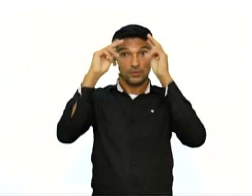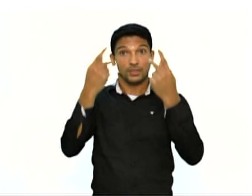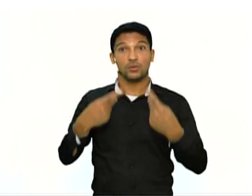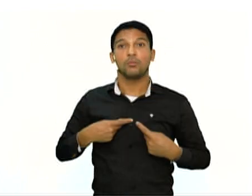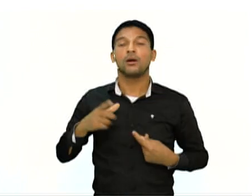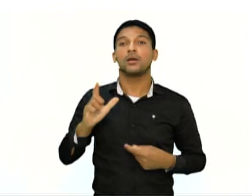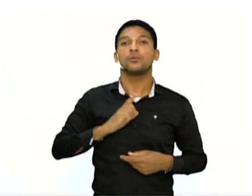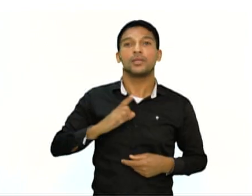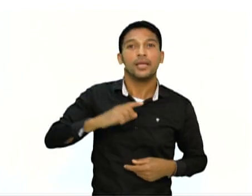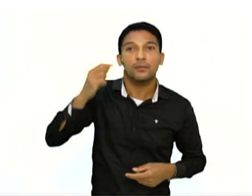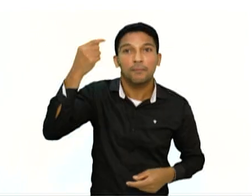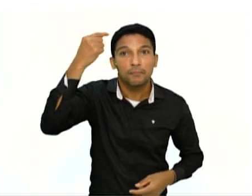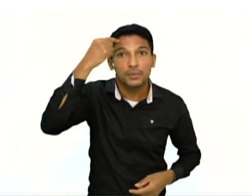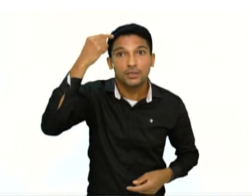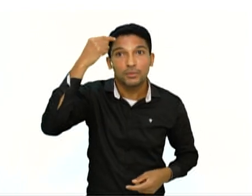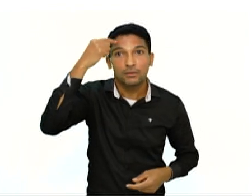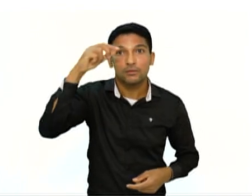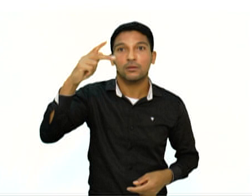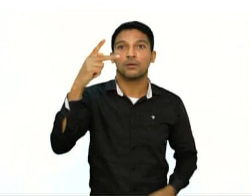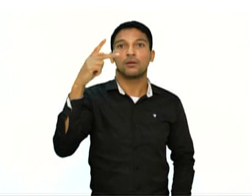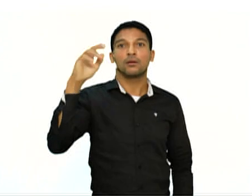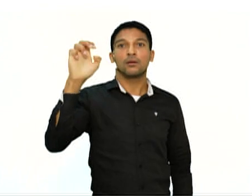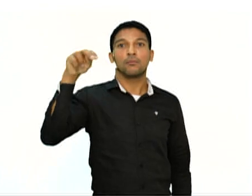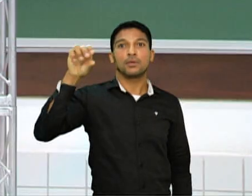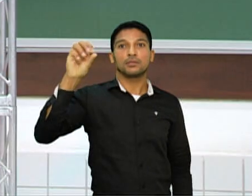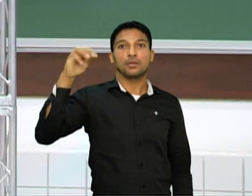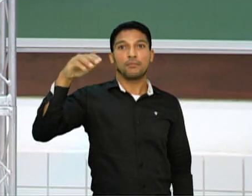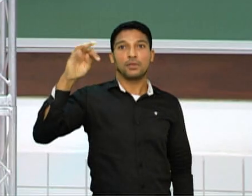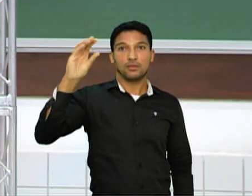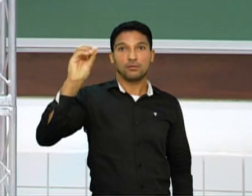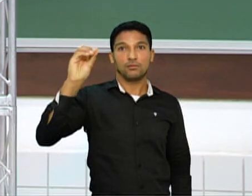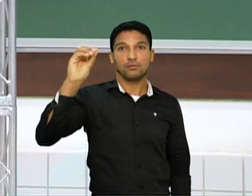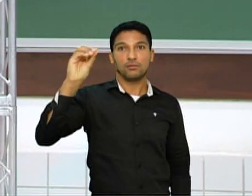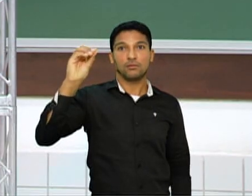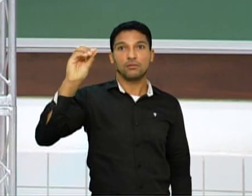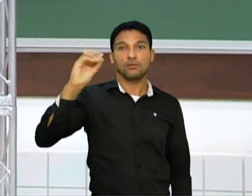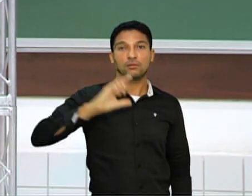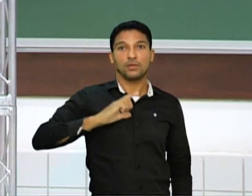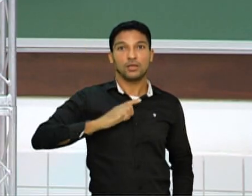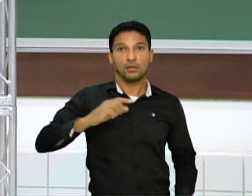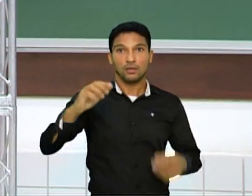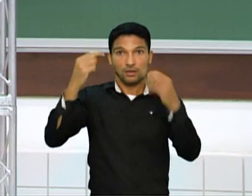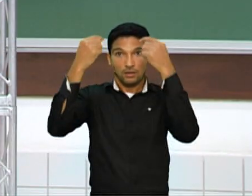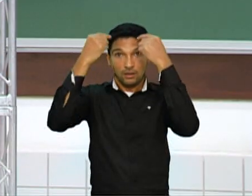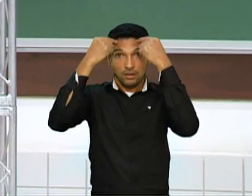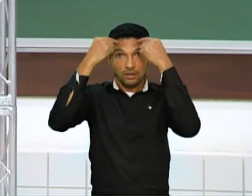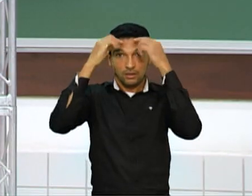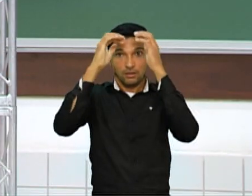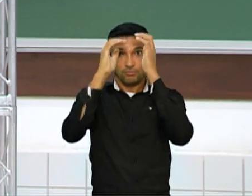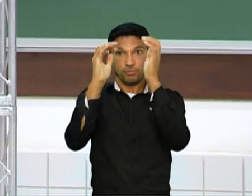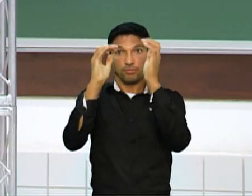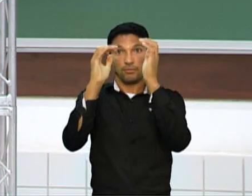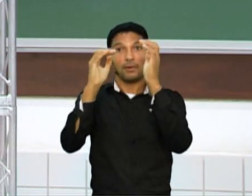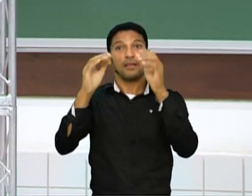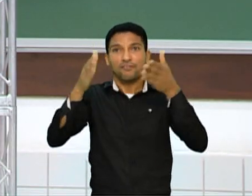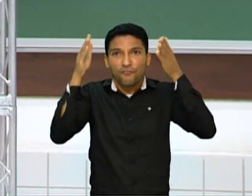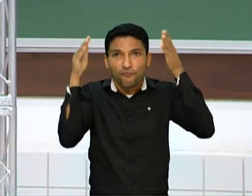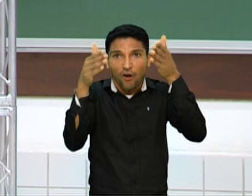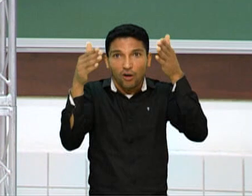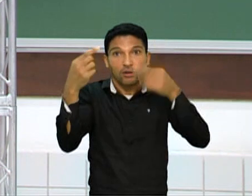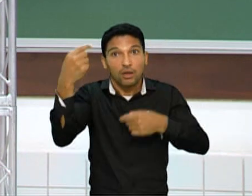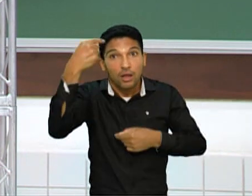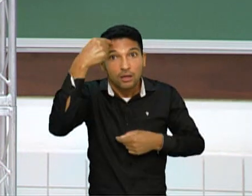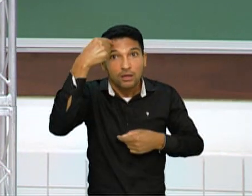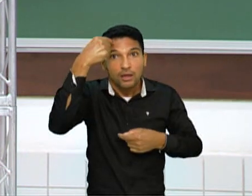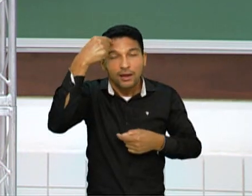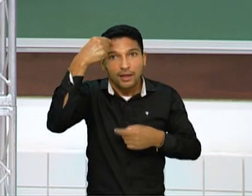o seu pensamento é a parte talvez que ganhe a maior relevância, porque é ela que garante